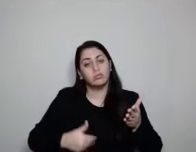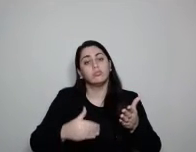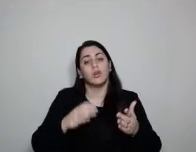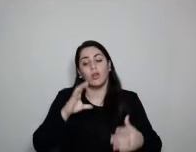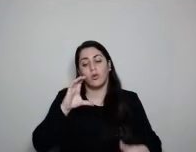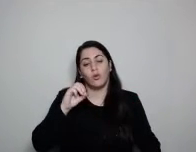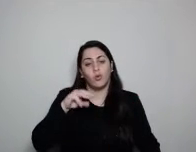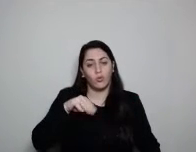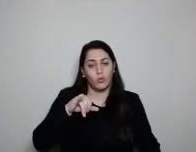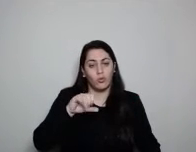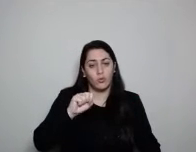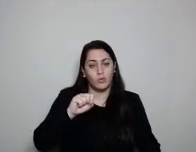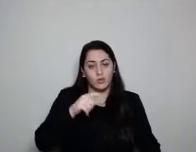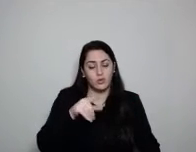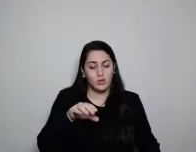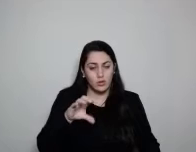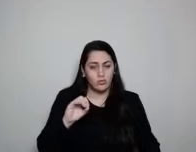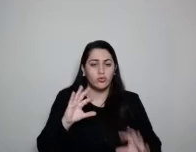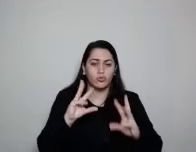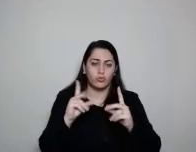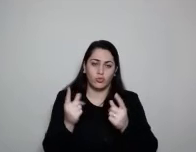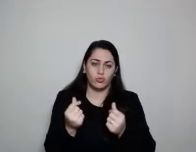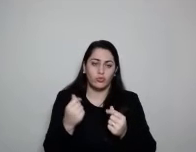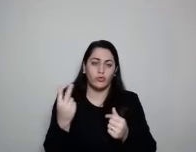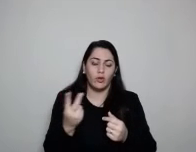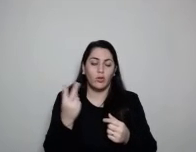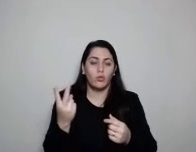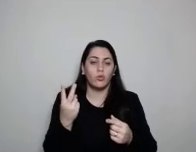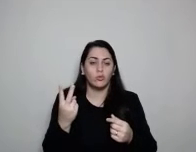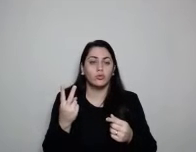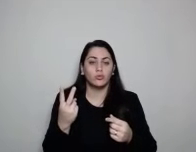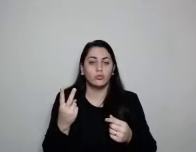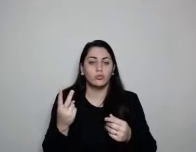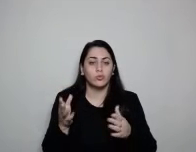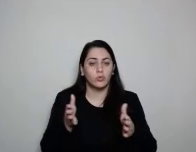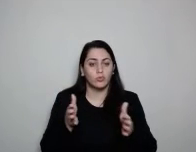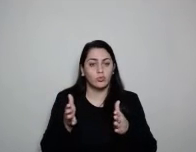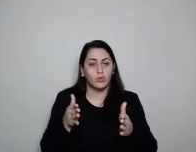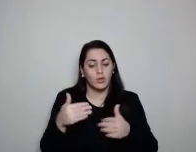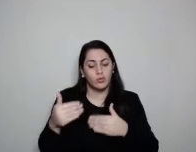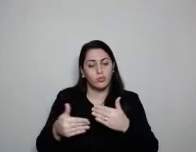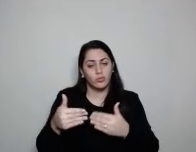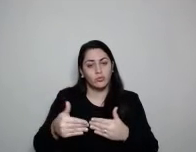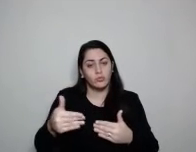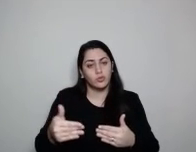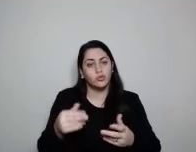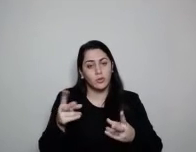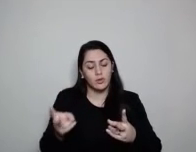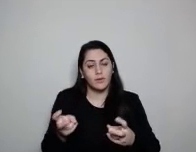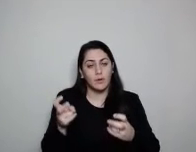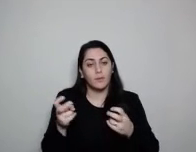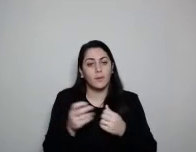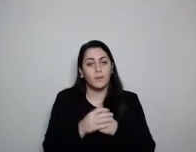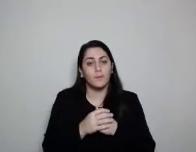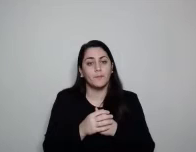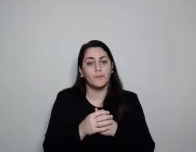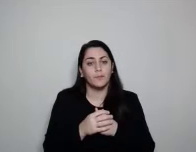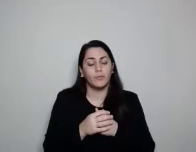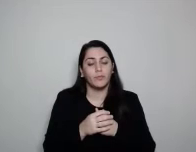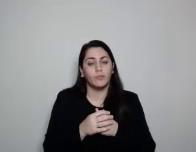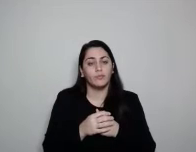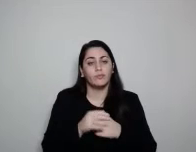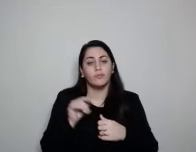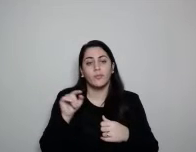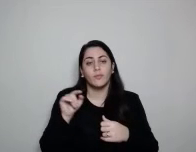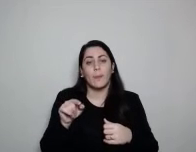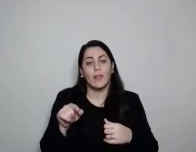os extratos de todos os valores que ela recebeu ao longo da relação, a gente percebe que ela simplesmente não